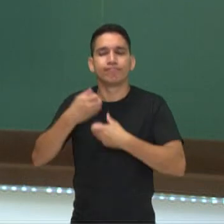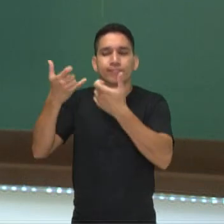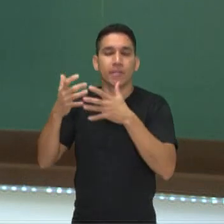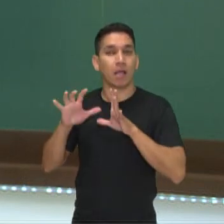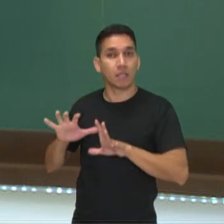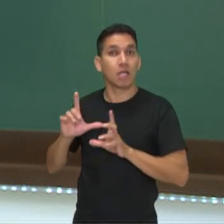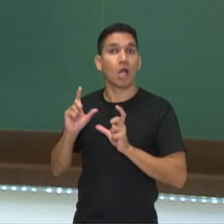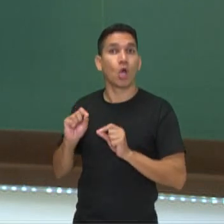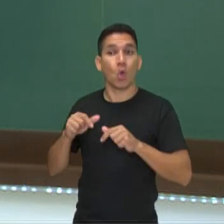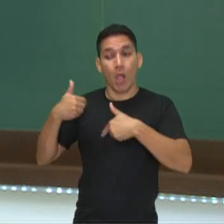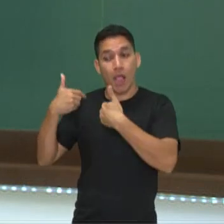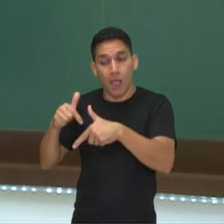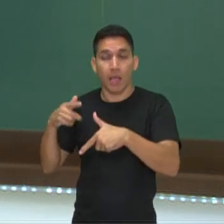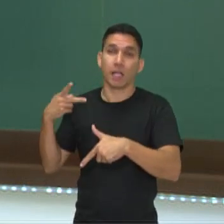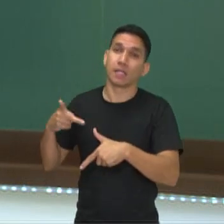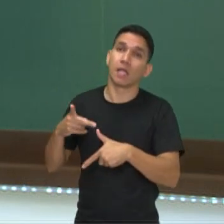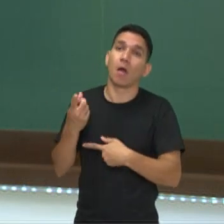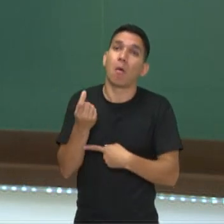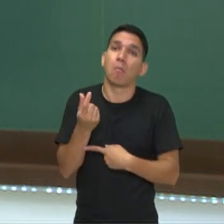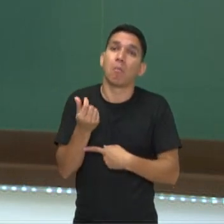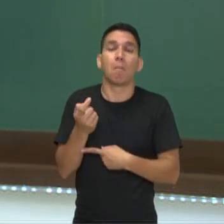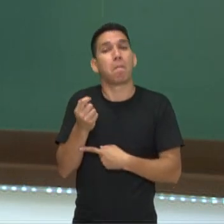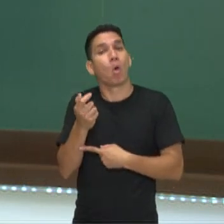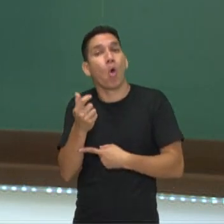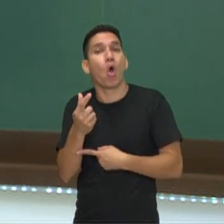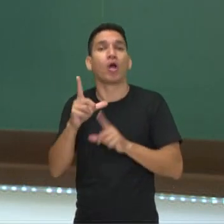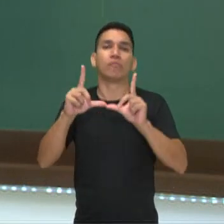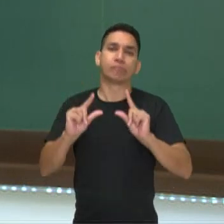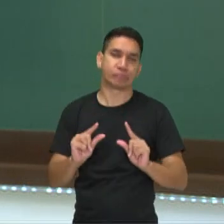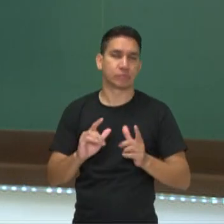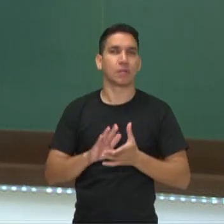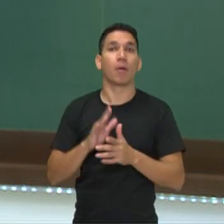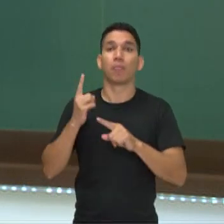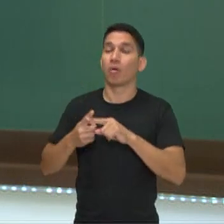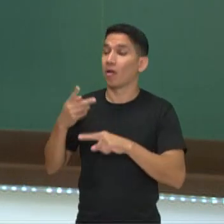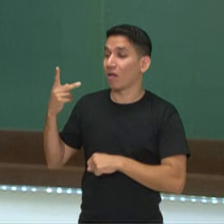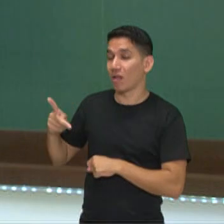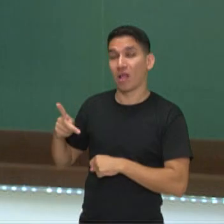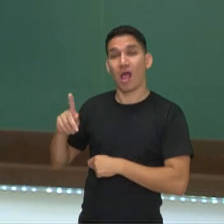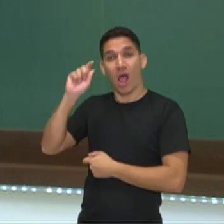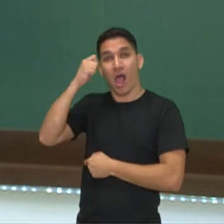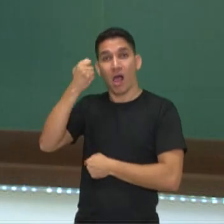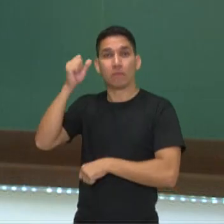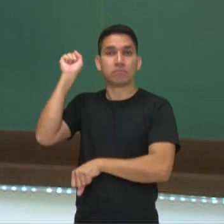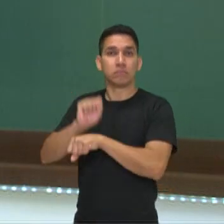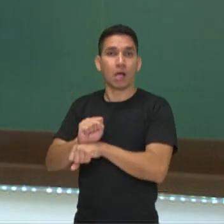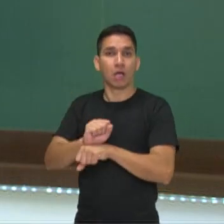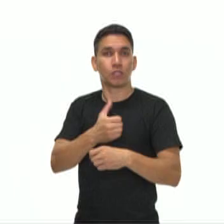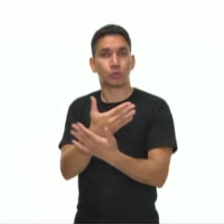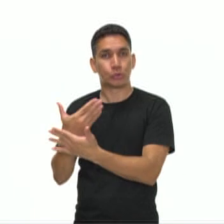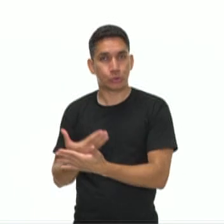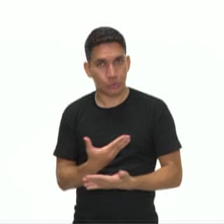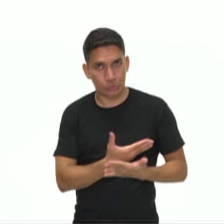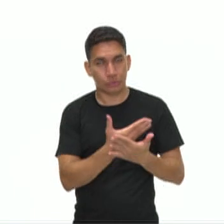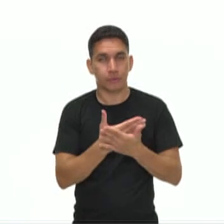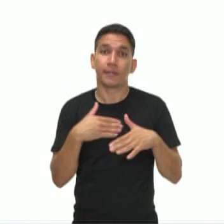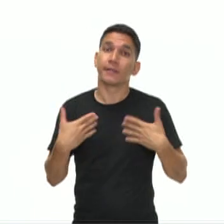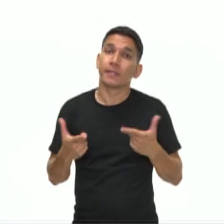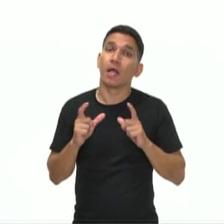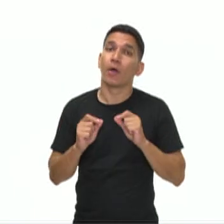de obra ficou pouco qualificada porque os africanos pararam de estudar, ok? E aí o